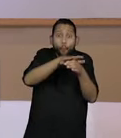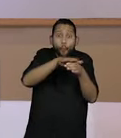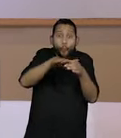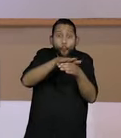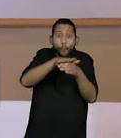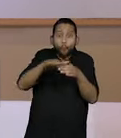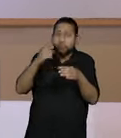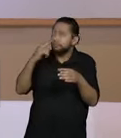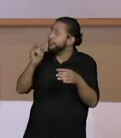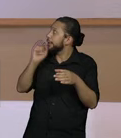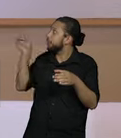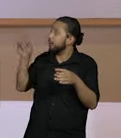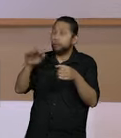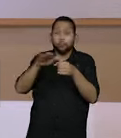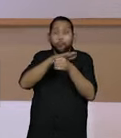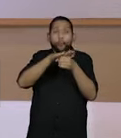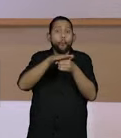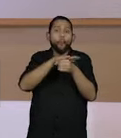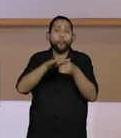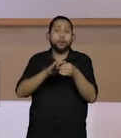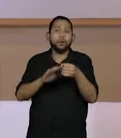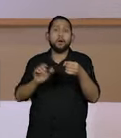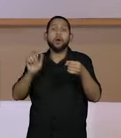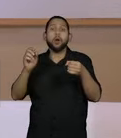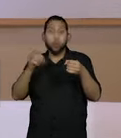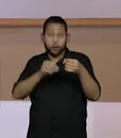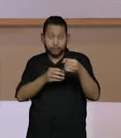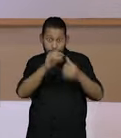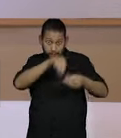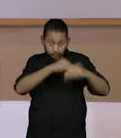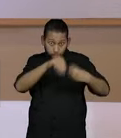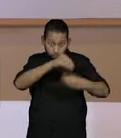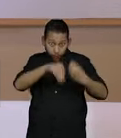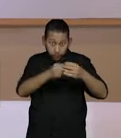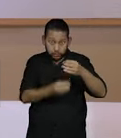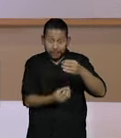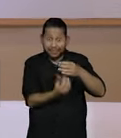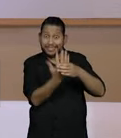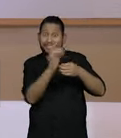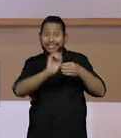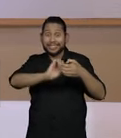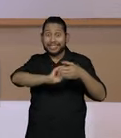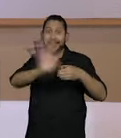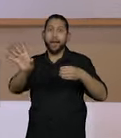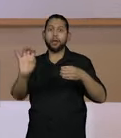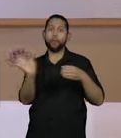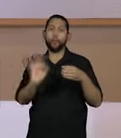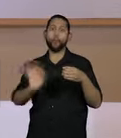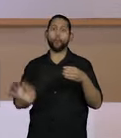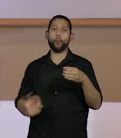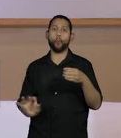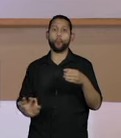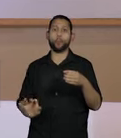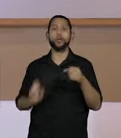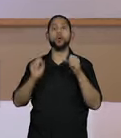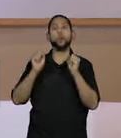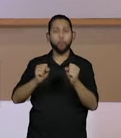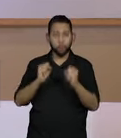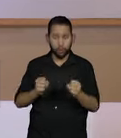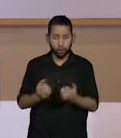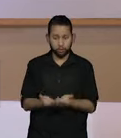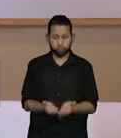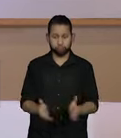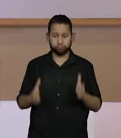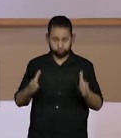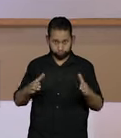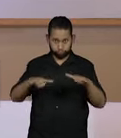for isolado. Quando esse recipiente é vedado, isolado, a gente tem então um